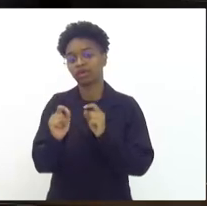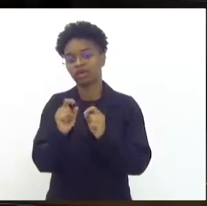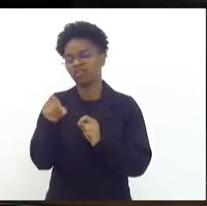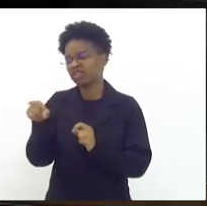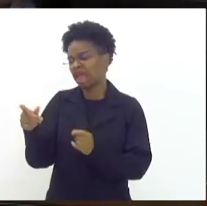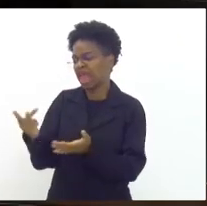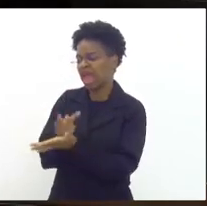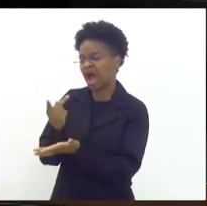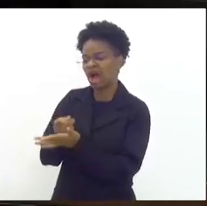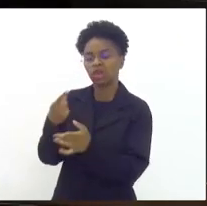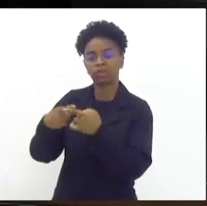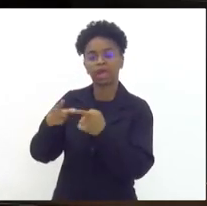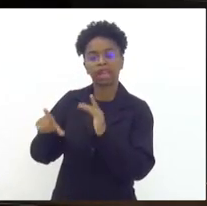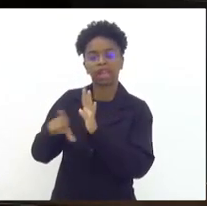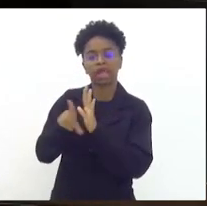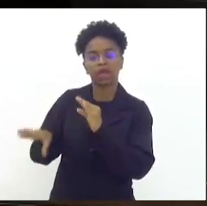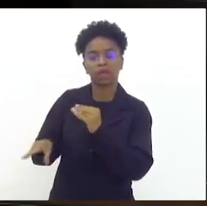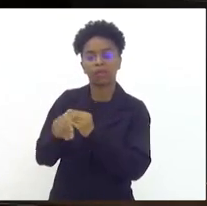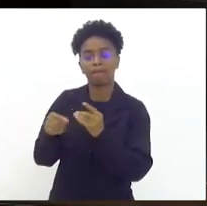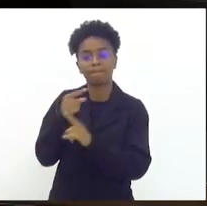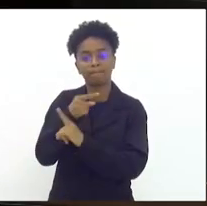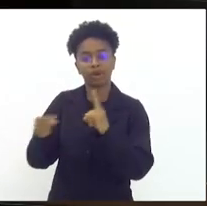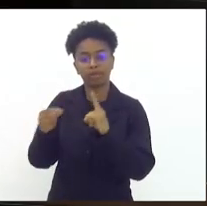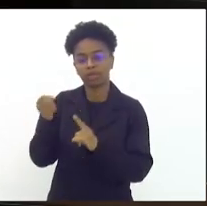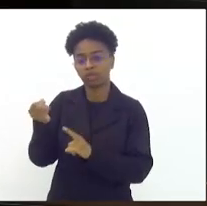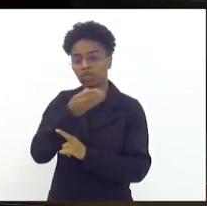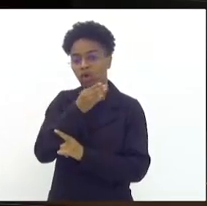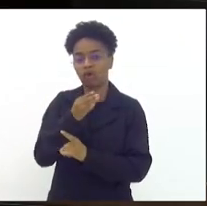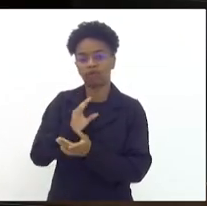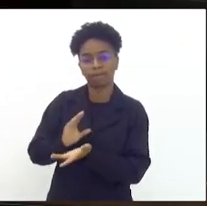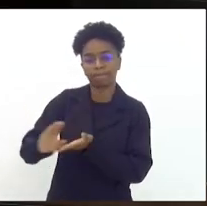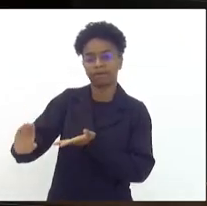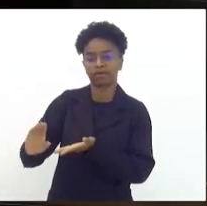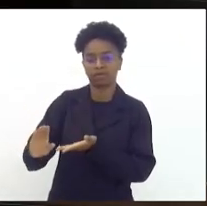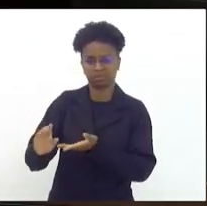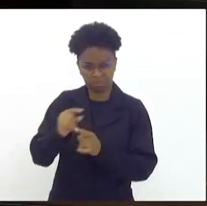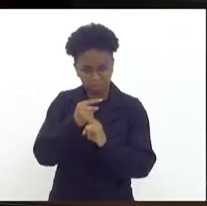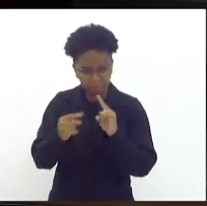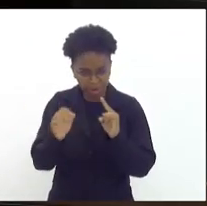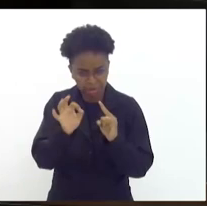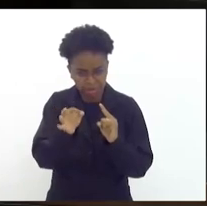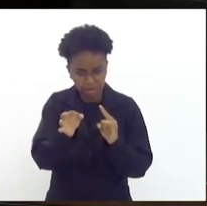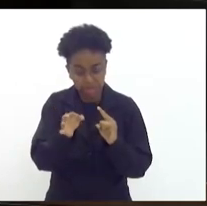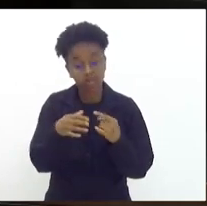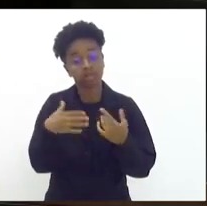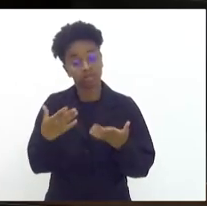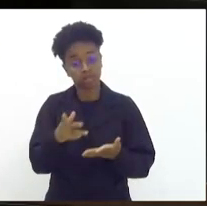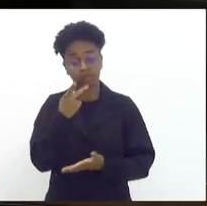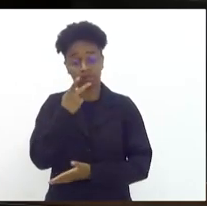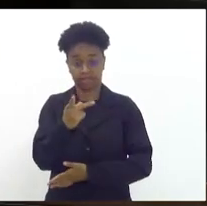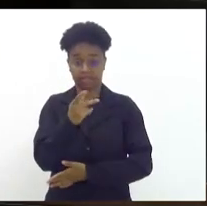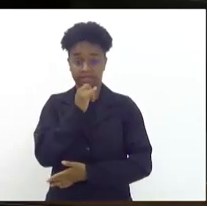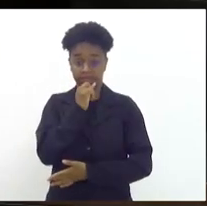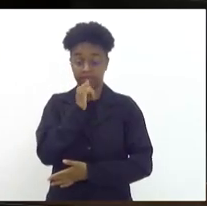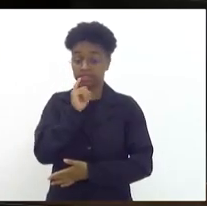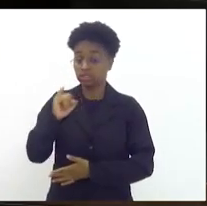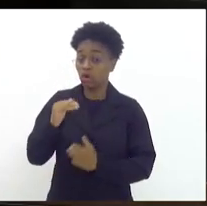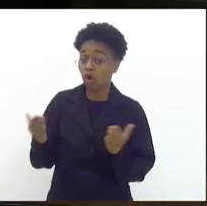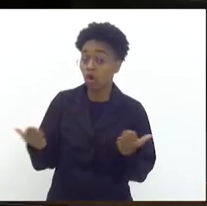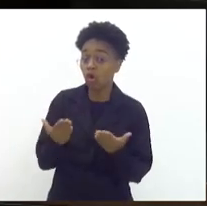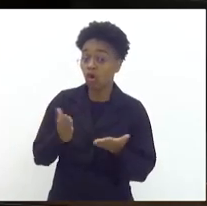você tá errado porque a lei complementar 160 proíbe novos incentivos ah proíbe Então vamos dizer se promulgar PEC hoje